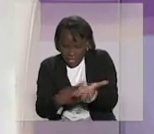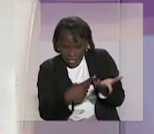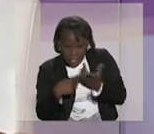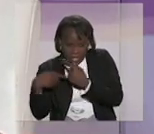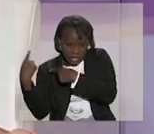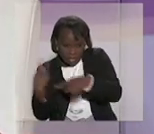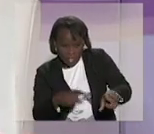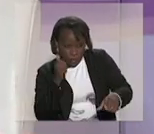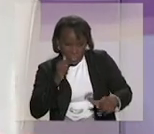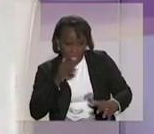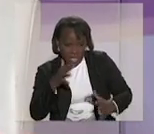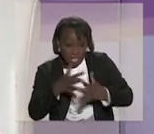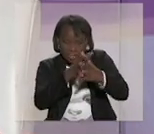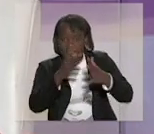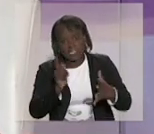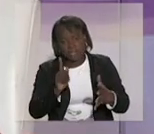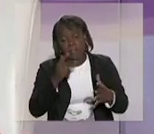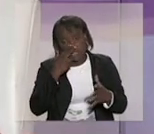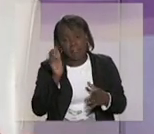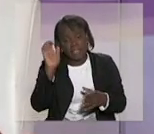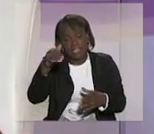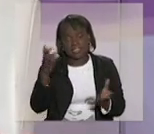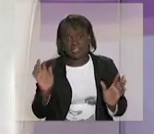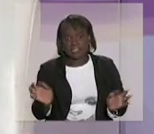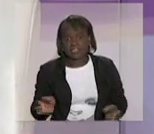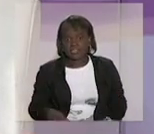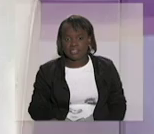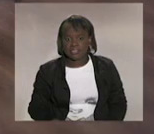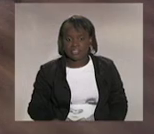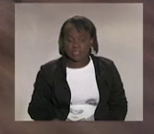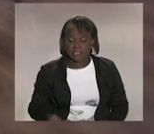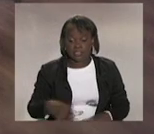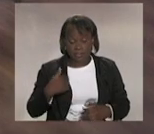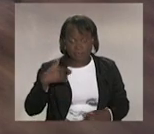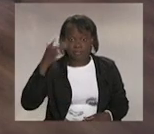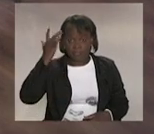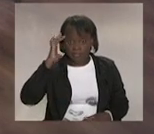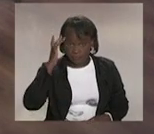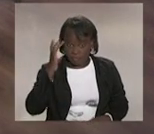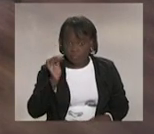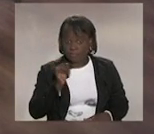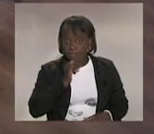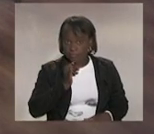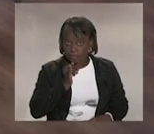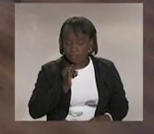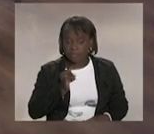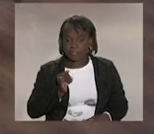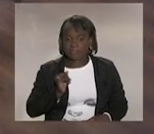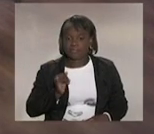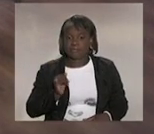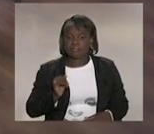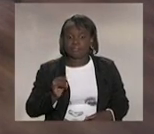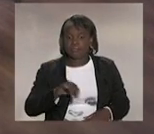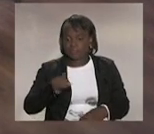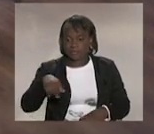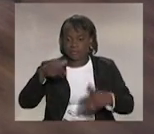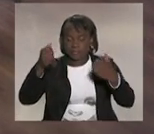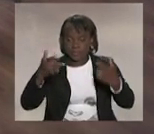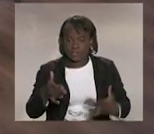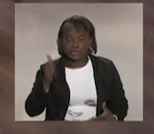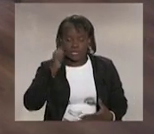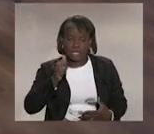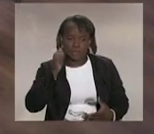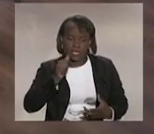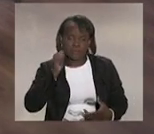conspiração, todo mundo pensa, nós vamos travar o avanço das mulheres, mas no fundo é isso. Eu acho, inclusive, que nós